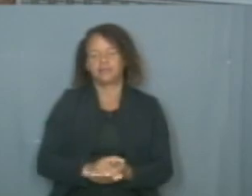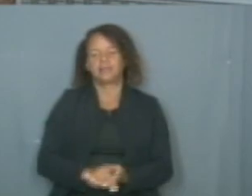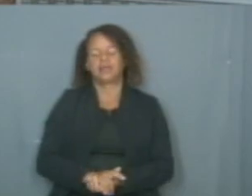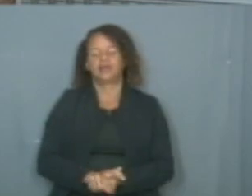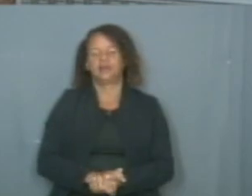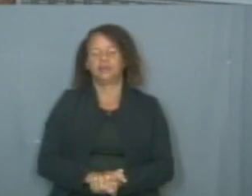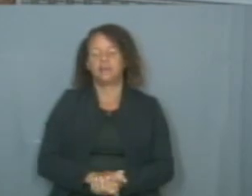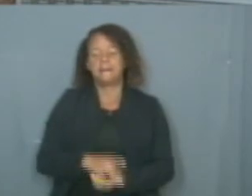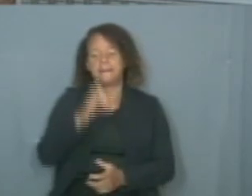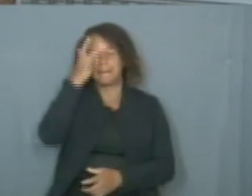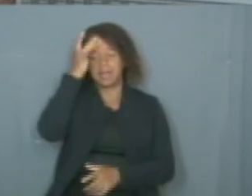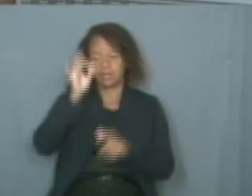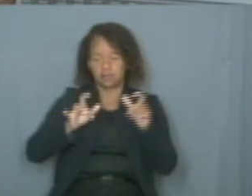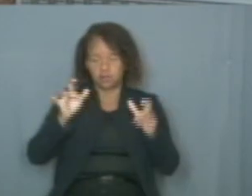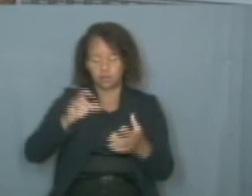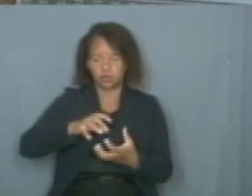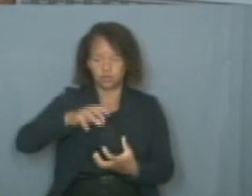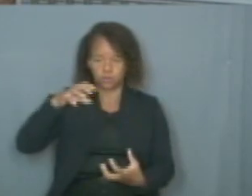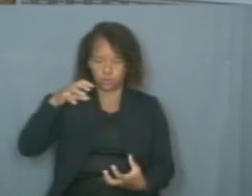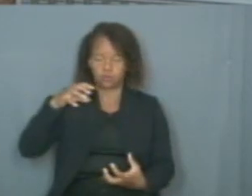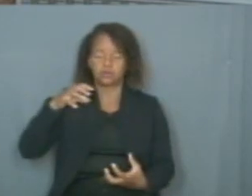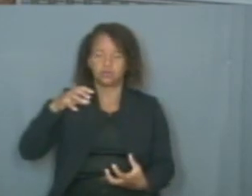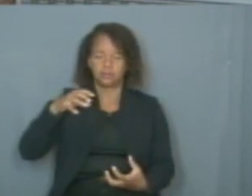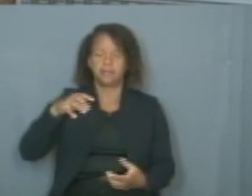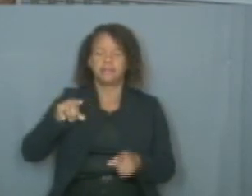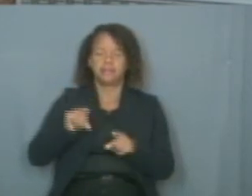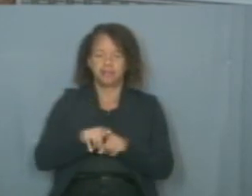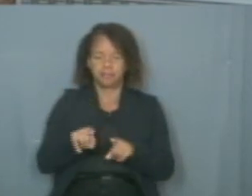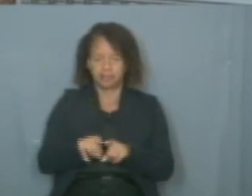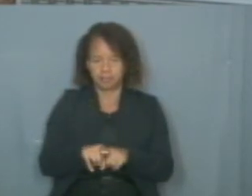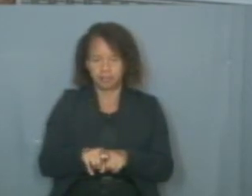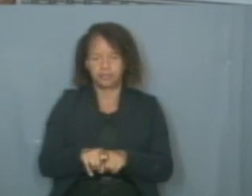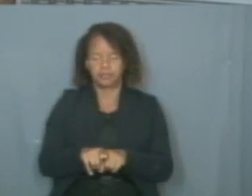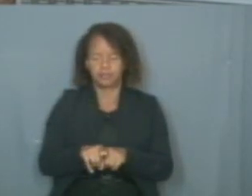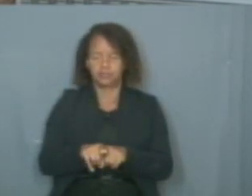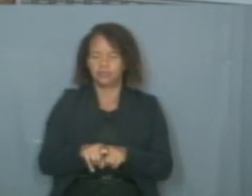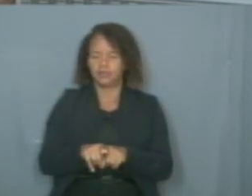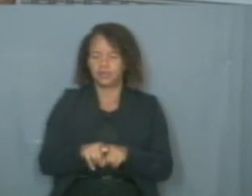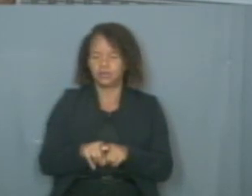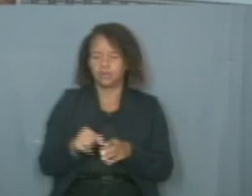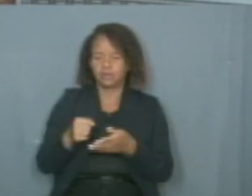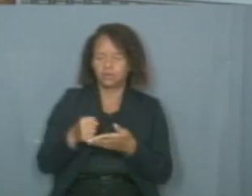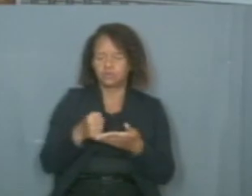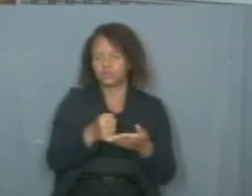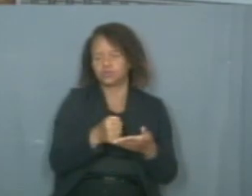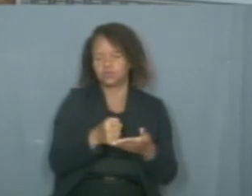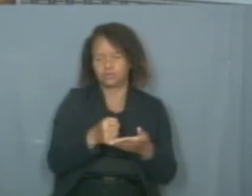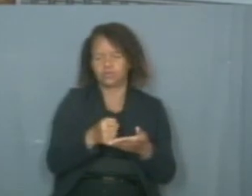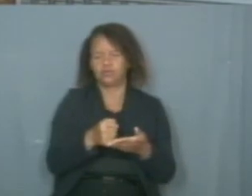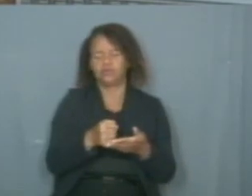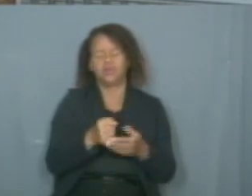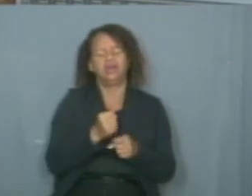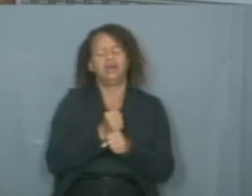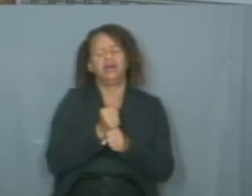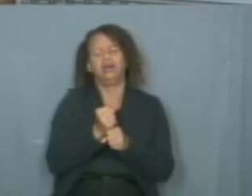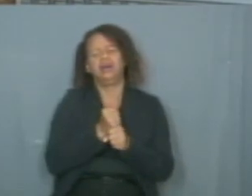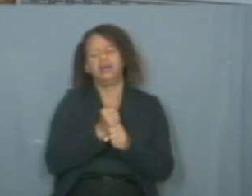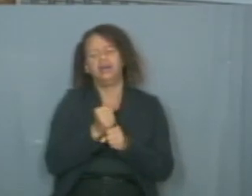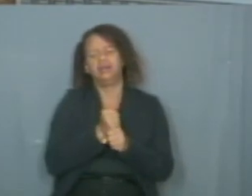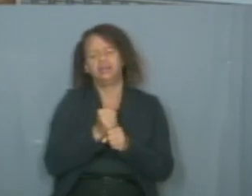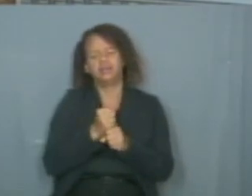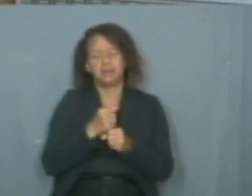com pessoas idosas, com beneficiários que, depois de tantos anos terem dado as